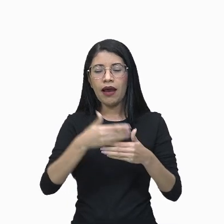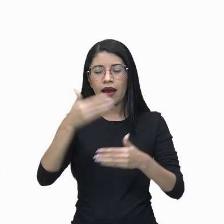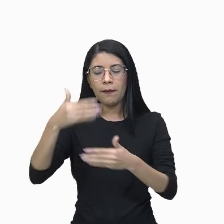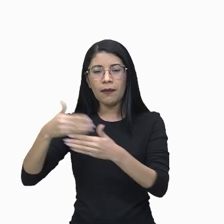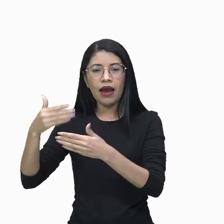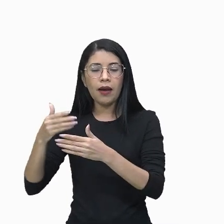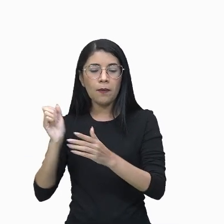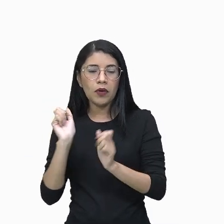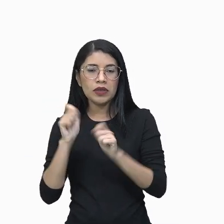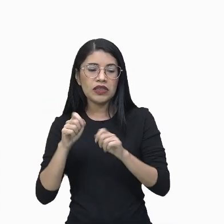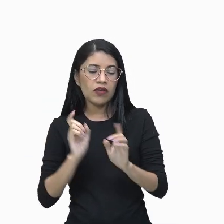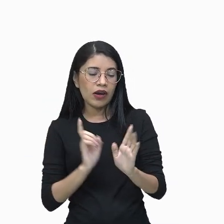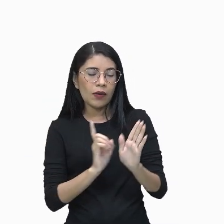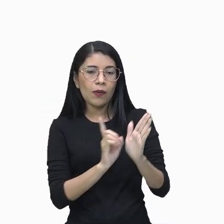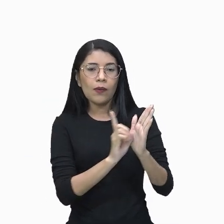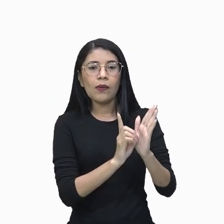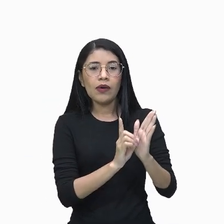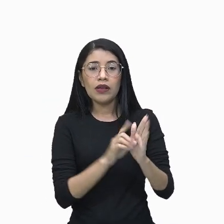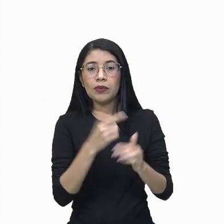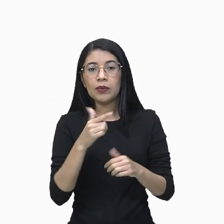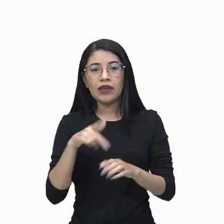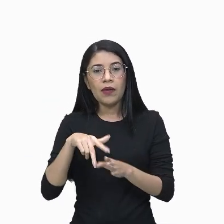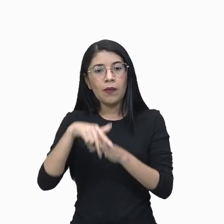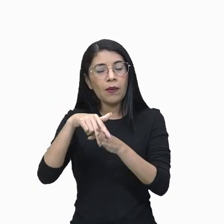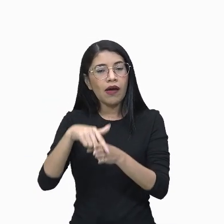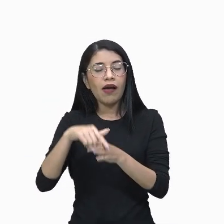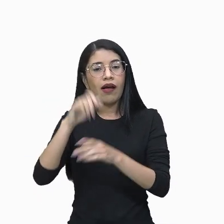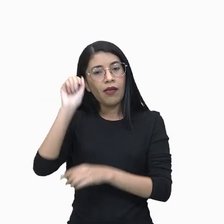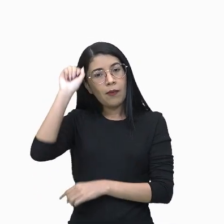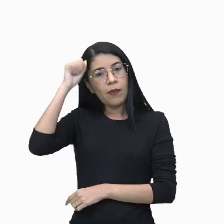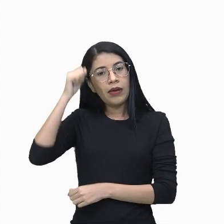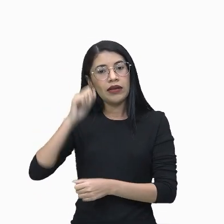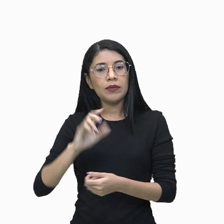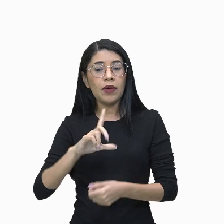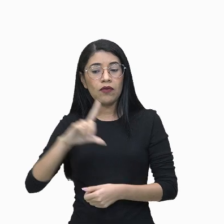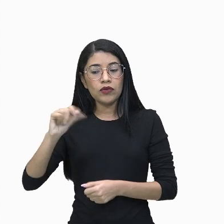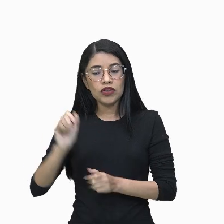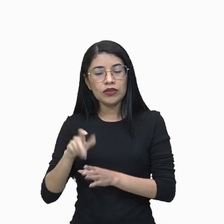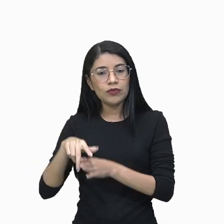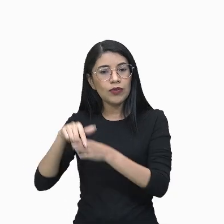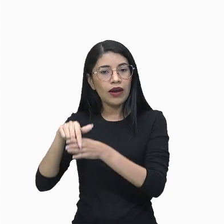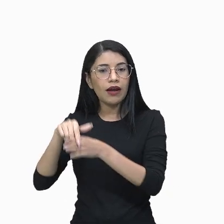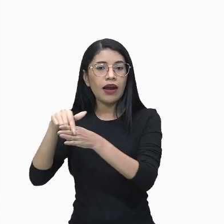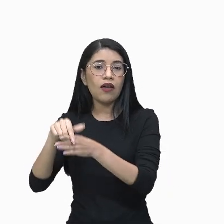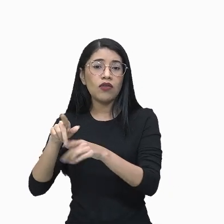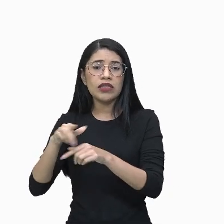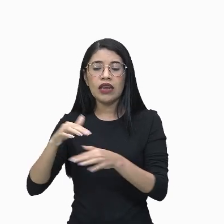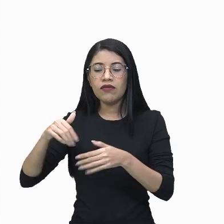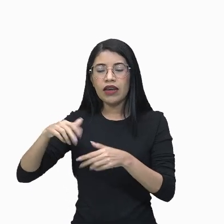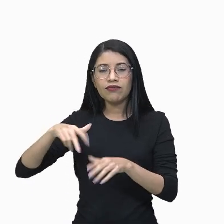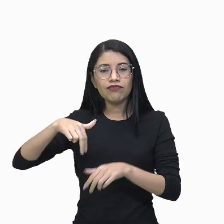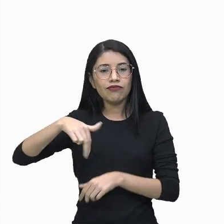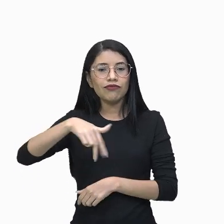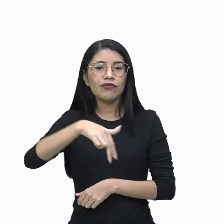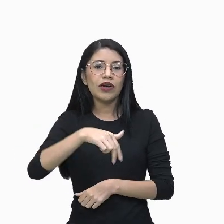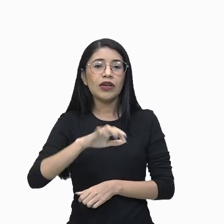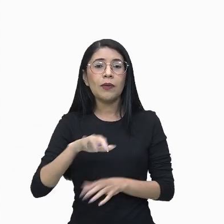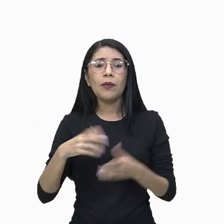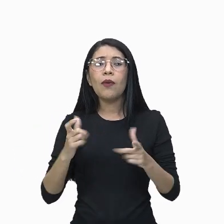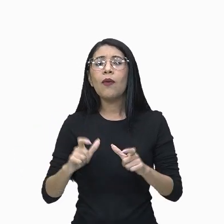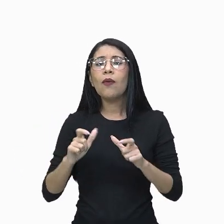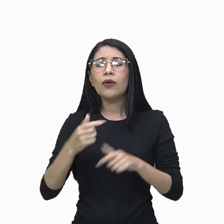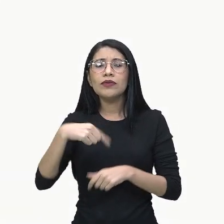se encostar, sem cavalo preto, que fuja a galope. Você marcha, José. José para